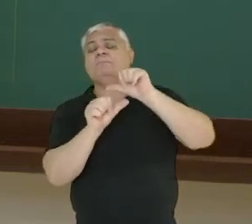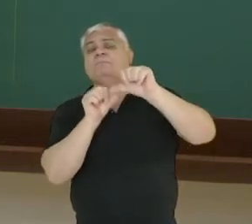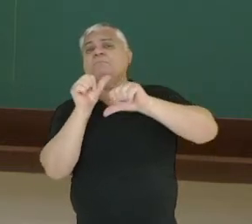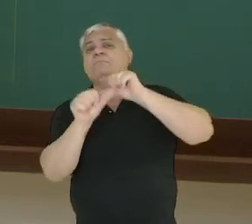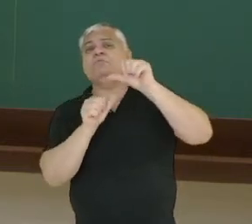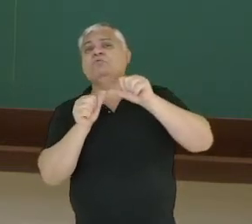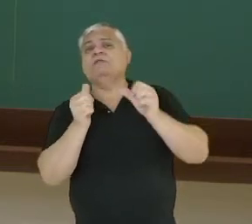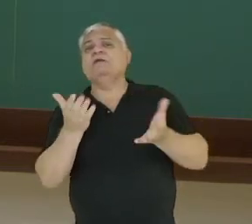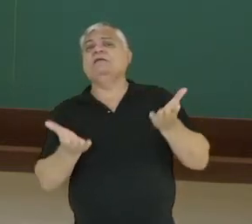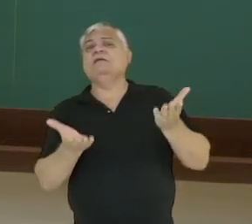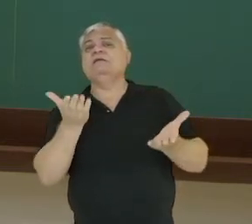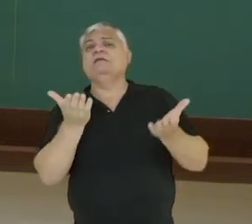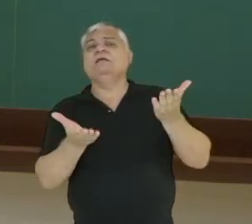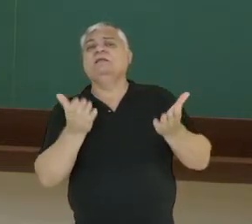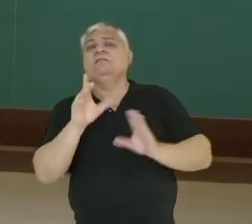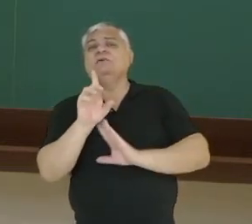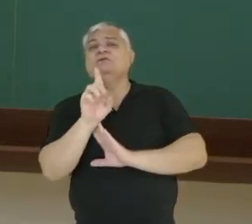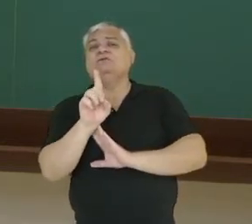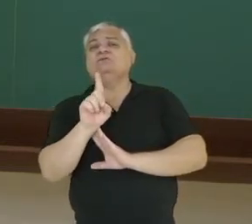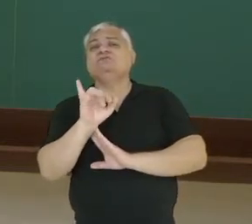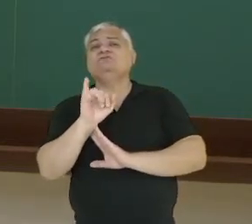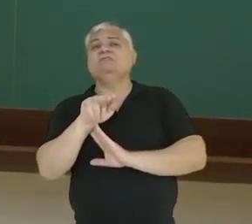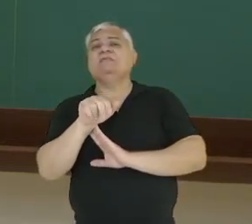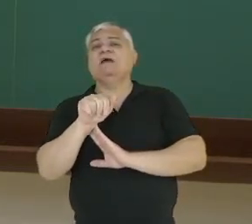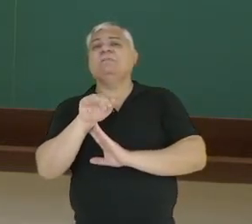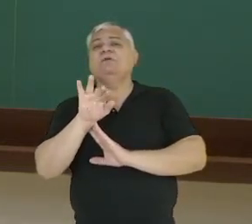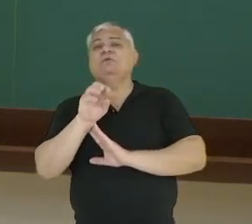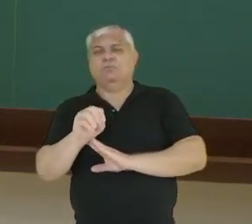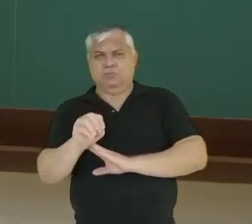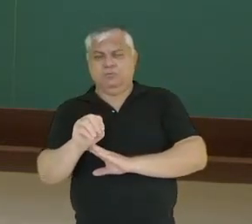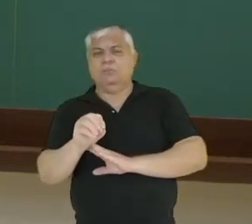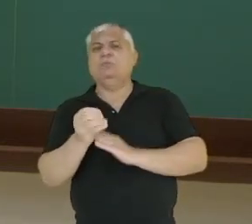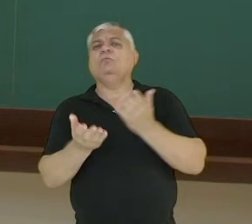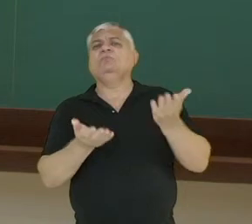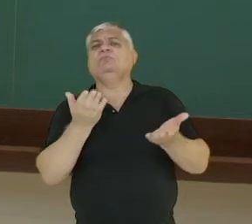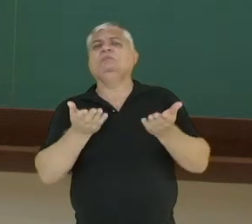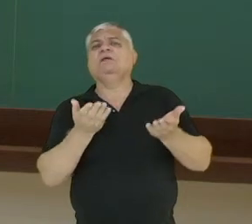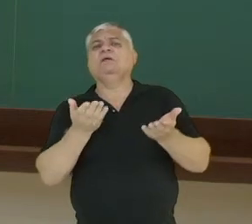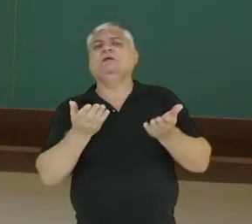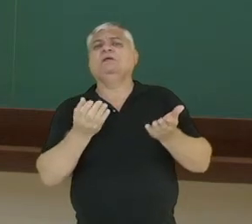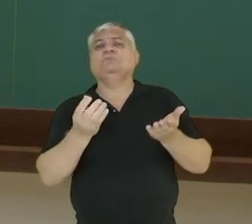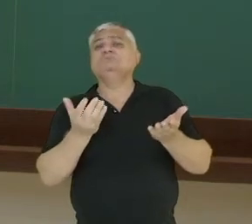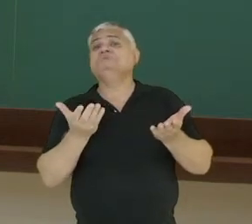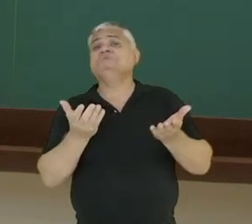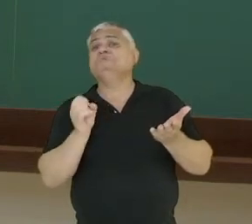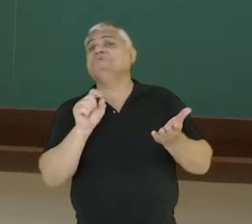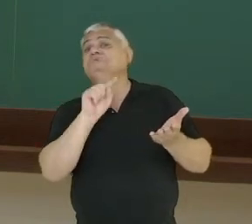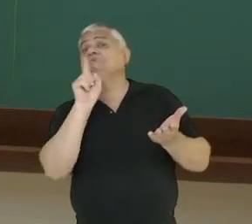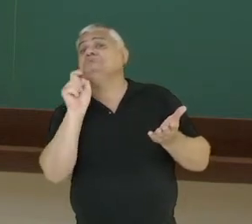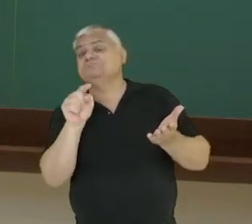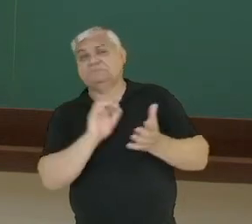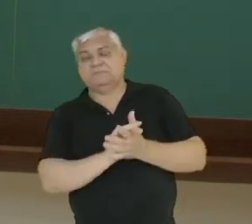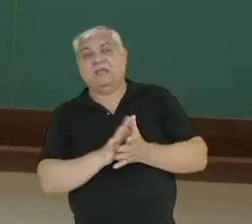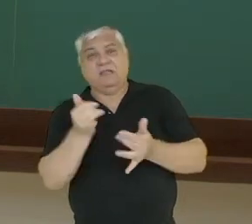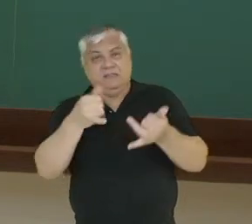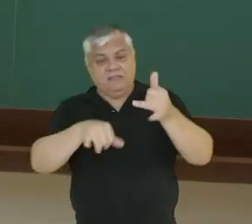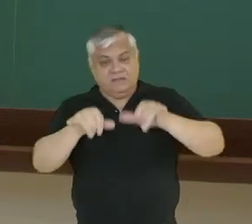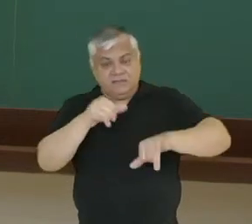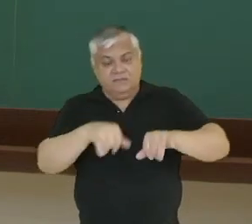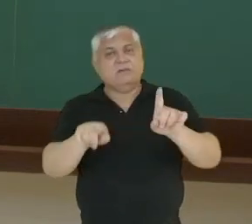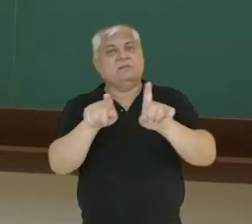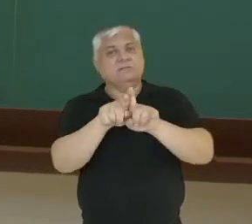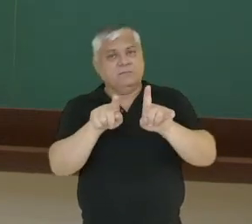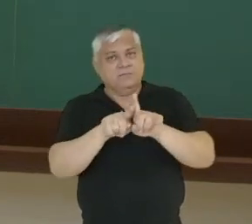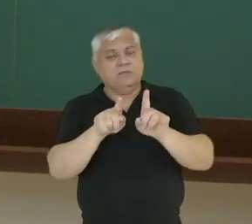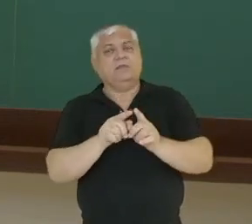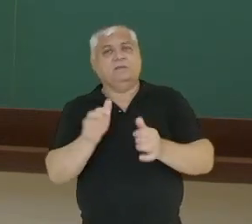um equilíbrio dinâmico, tá? Um equilíbrio dinâmico. Na química também, as